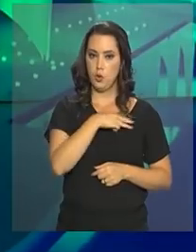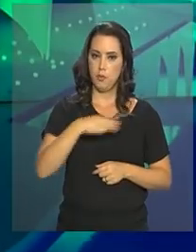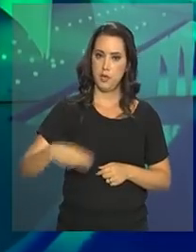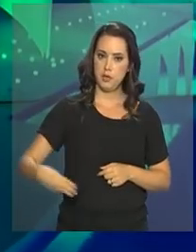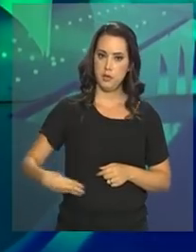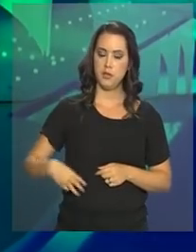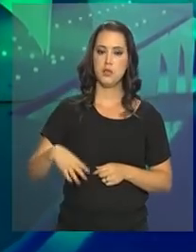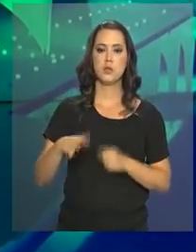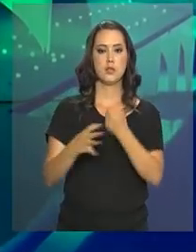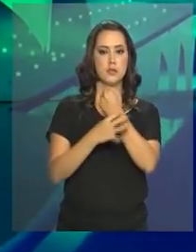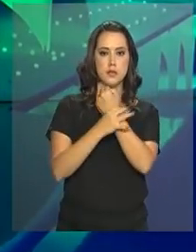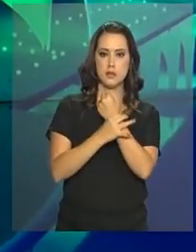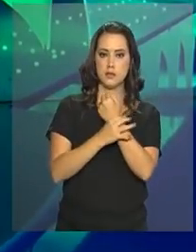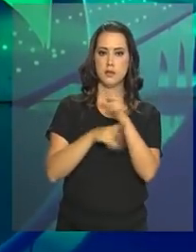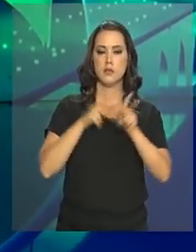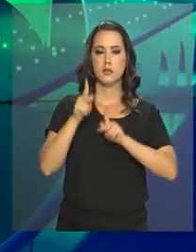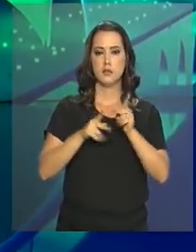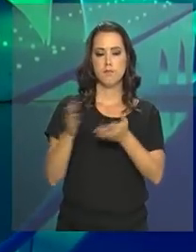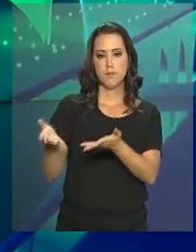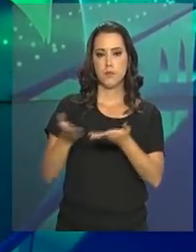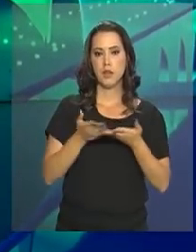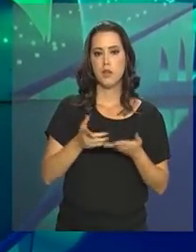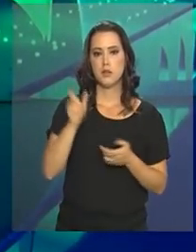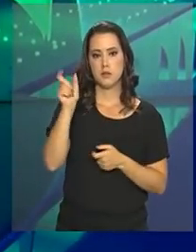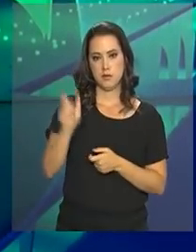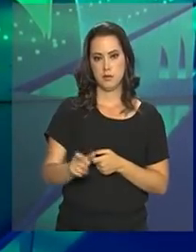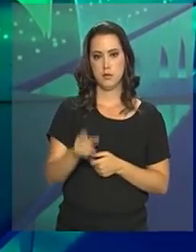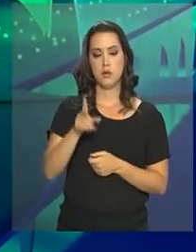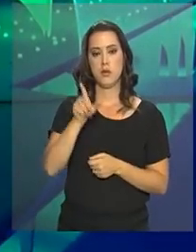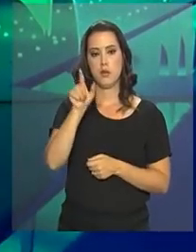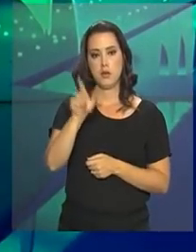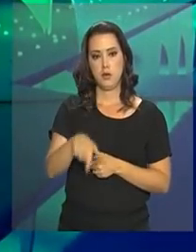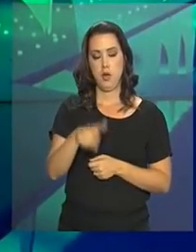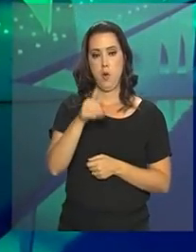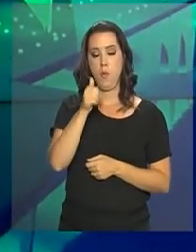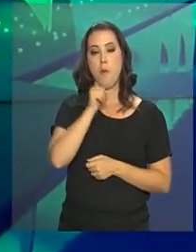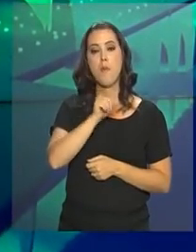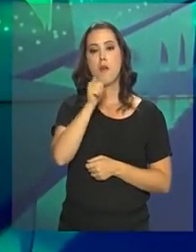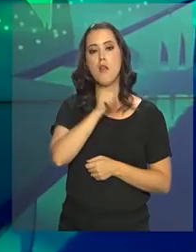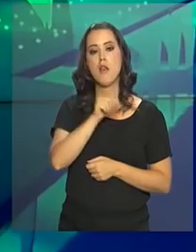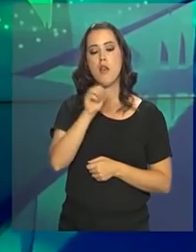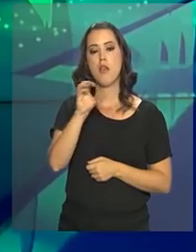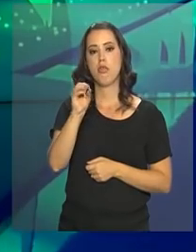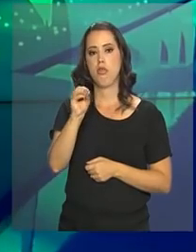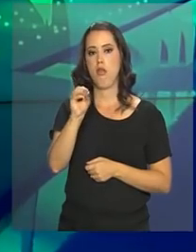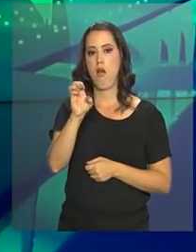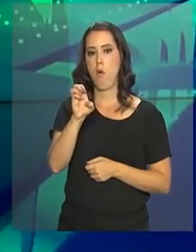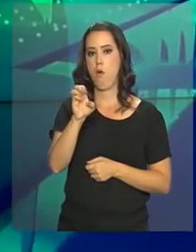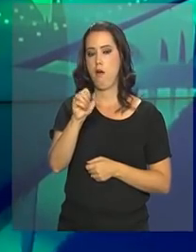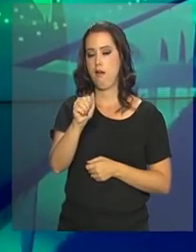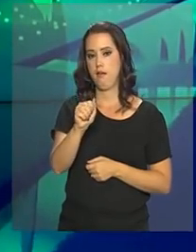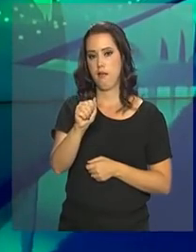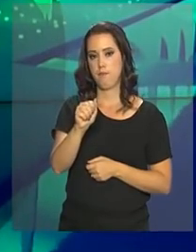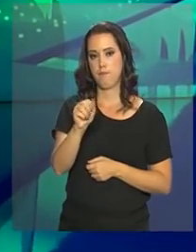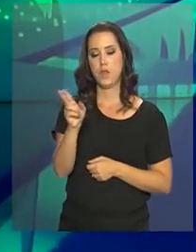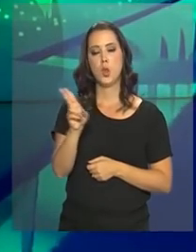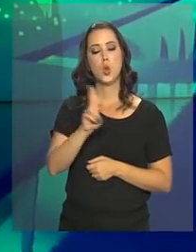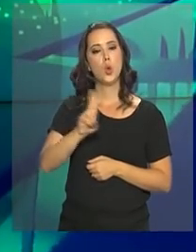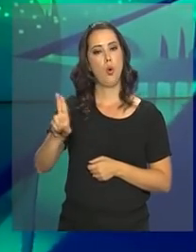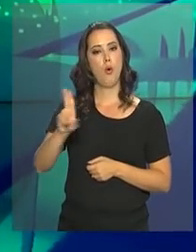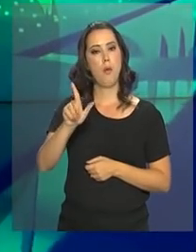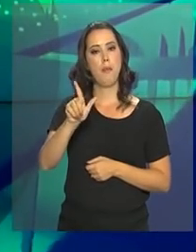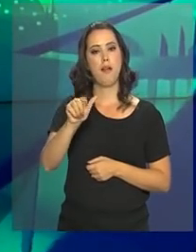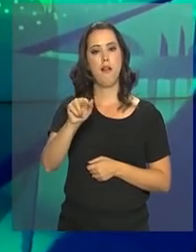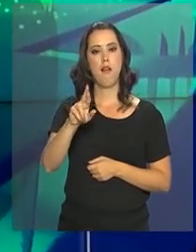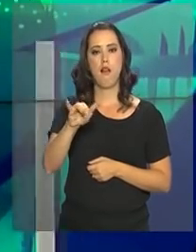Jungmann, recebeu a chefe da missão da Organização dos Estados Americanos, a OEA, Laura Chinchilha. A OEA está